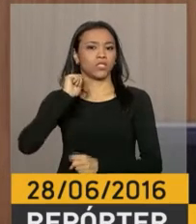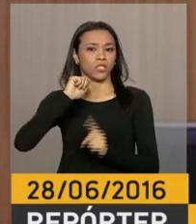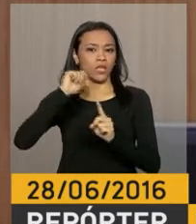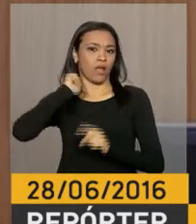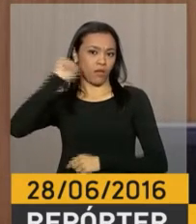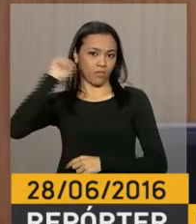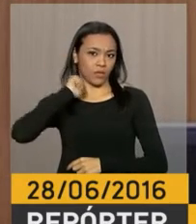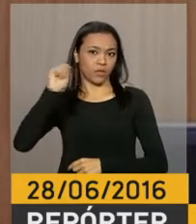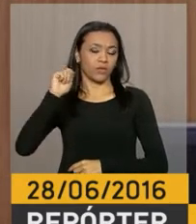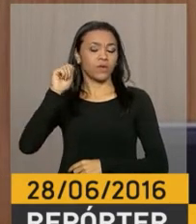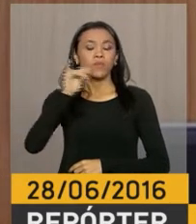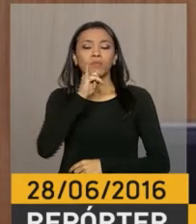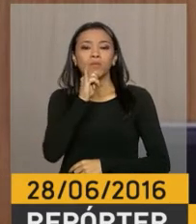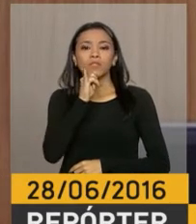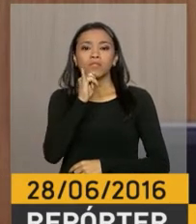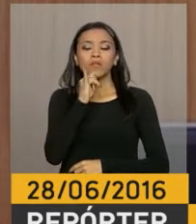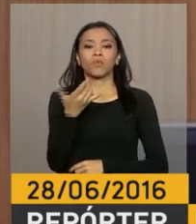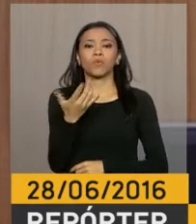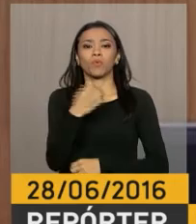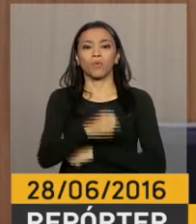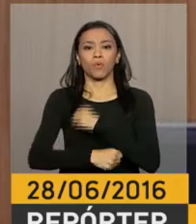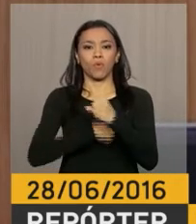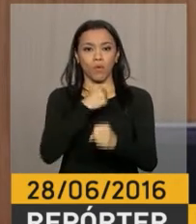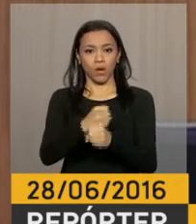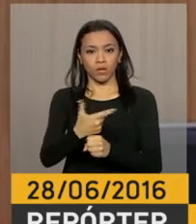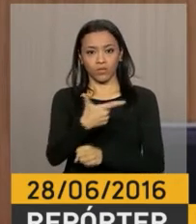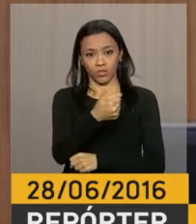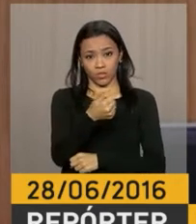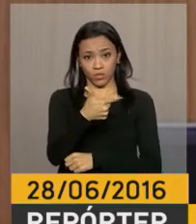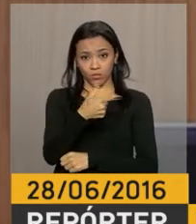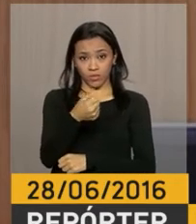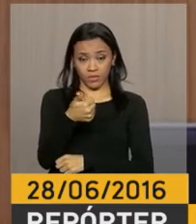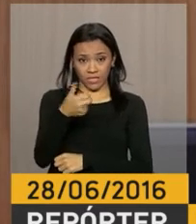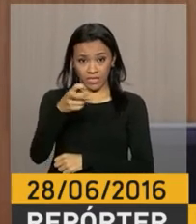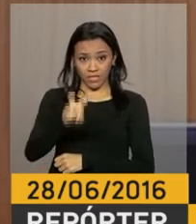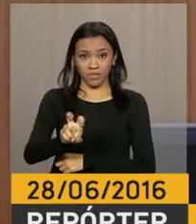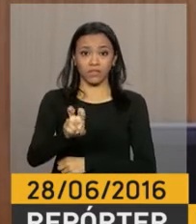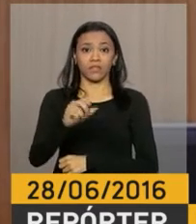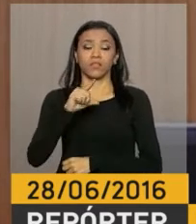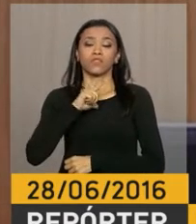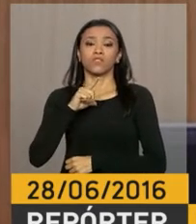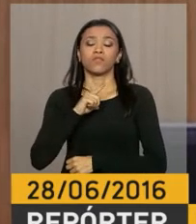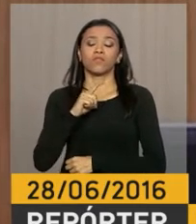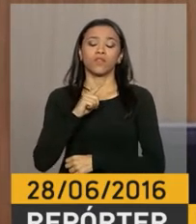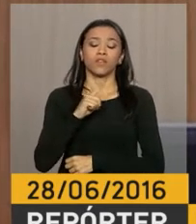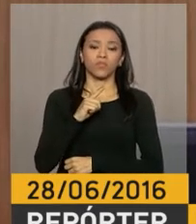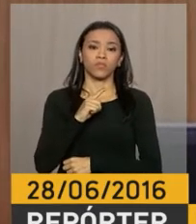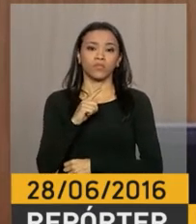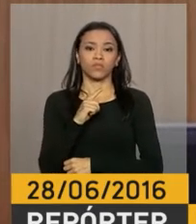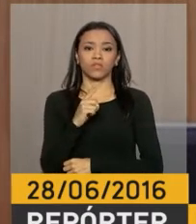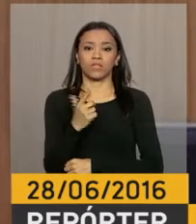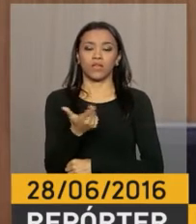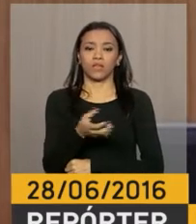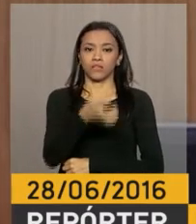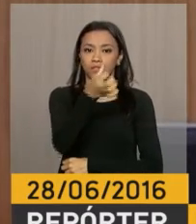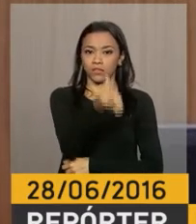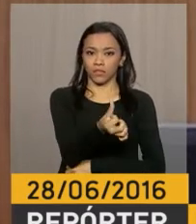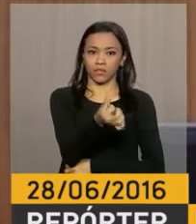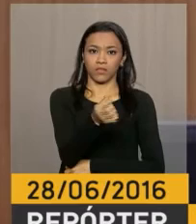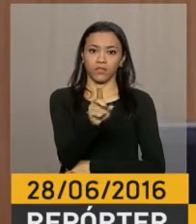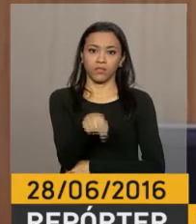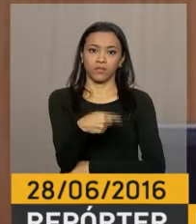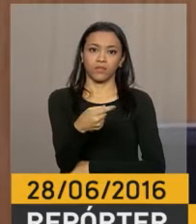temos aí, quando se toma, por exemplo, o ano de 2015, nós tivemos um recuo de 6,3%